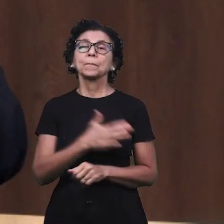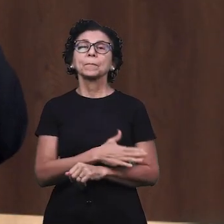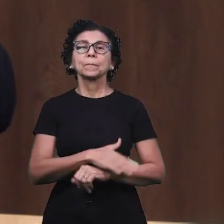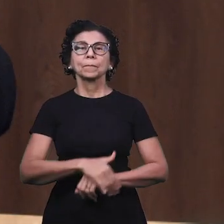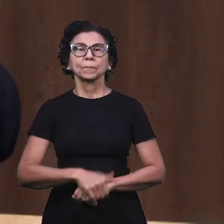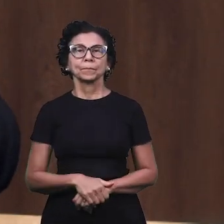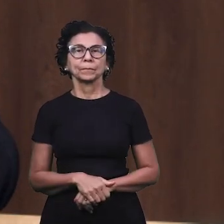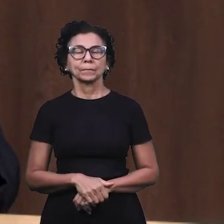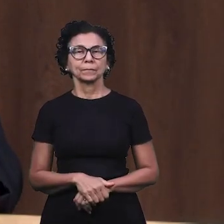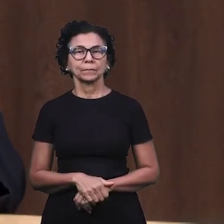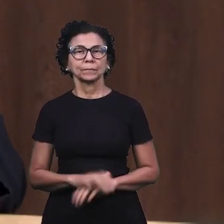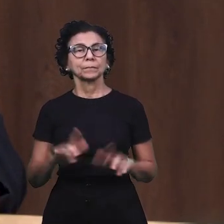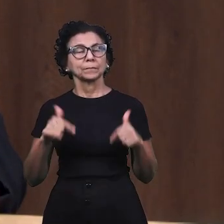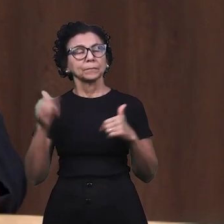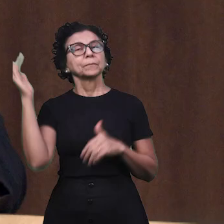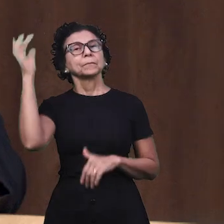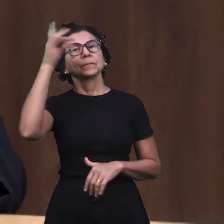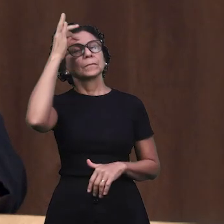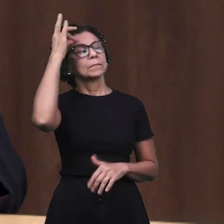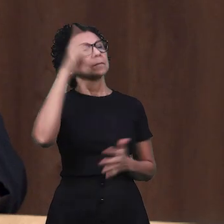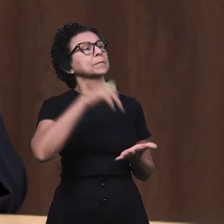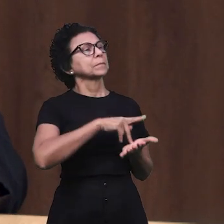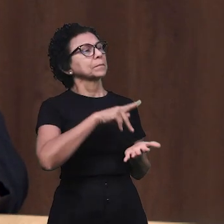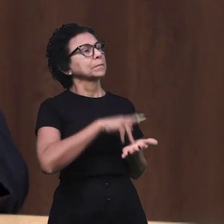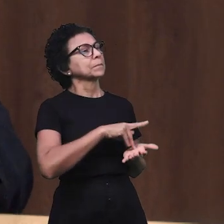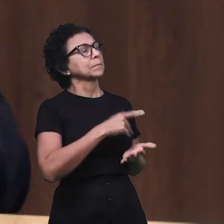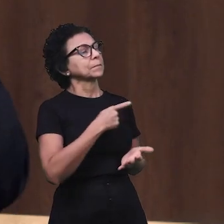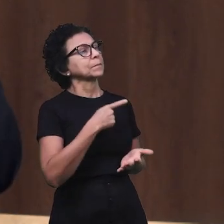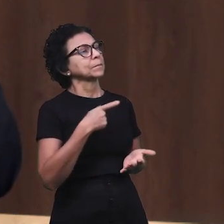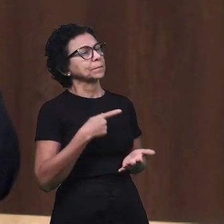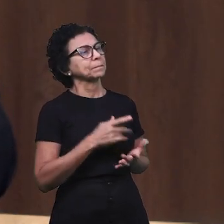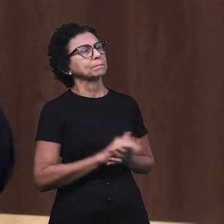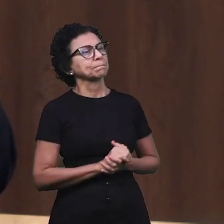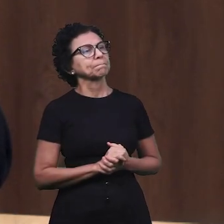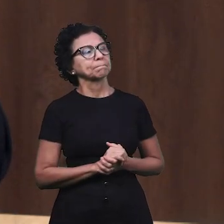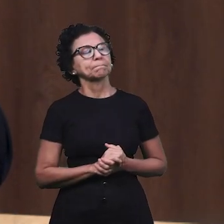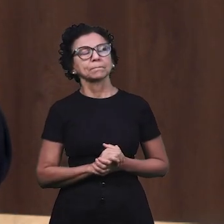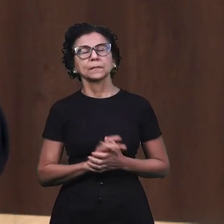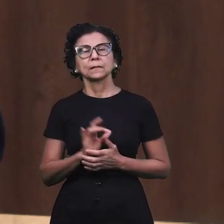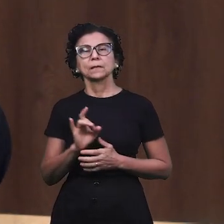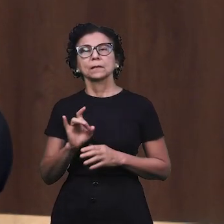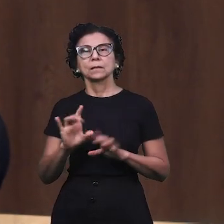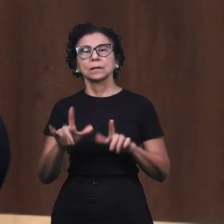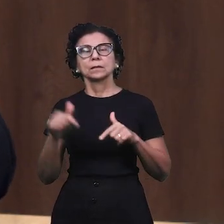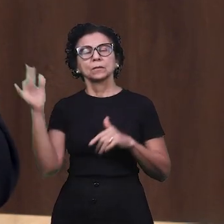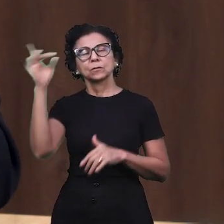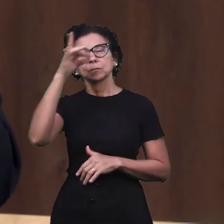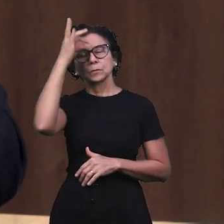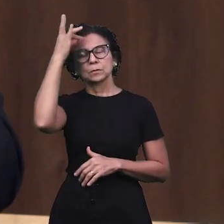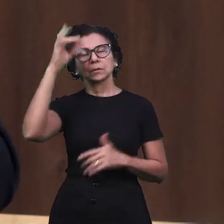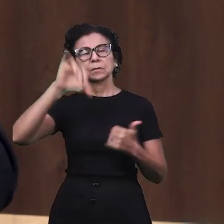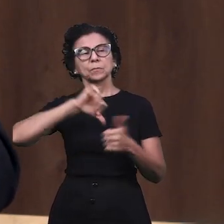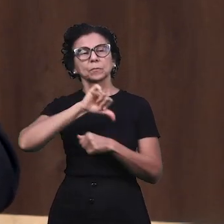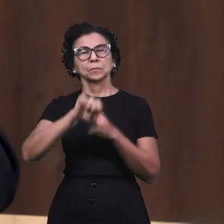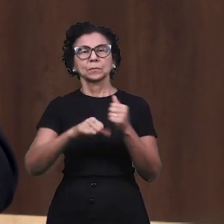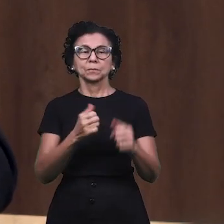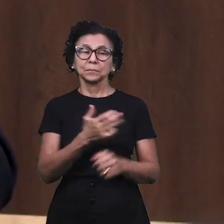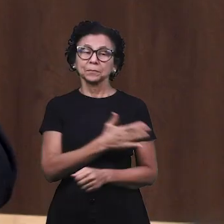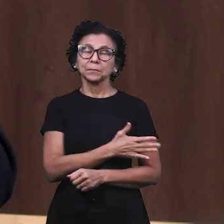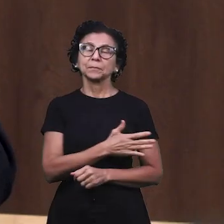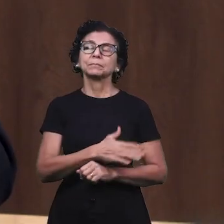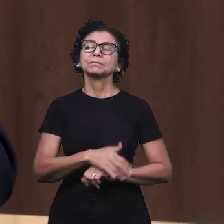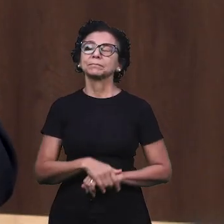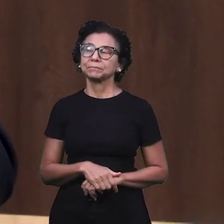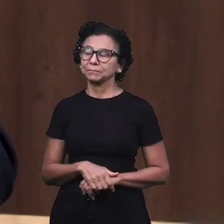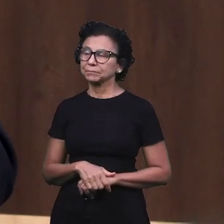nascimento é uma operação do Espírito Santo, não é, pastor Leonardo? Amém. Exato. Só pelo Espírito Santo o homem pode nascer de novo e ser nova criatura.